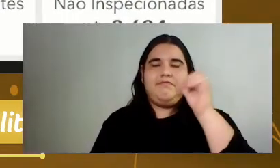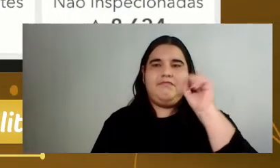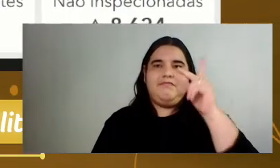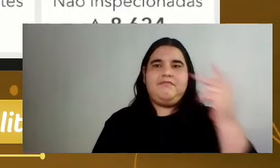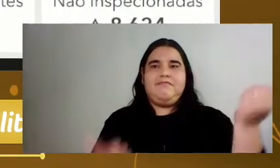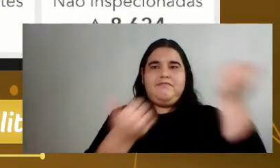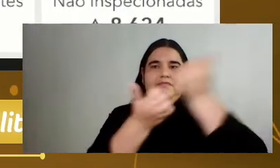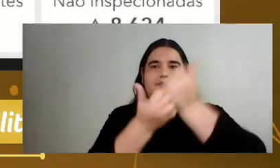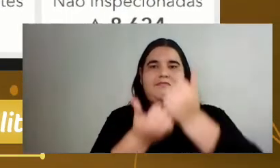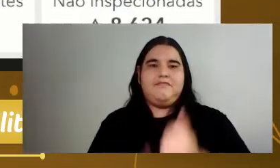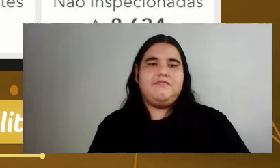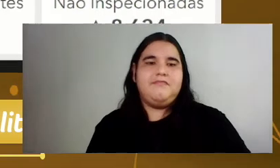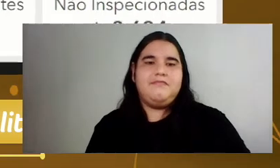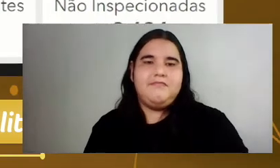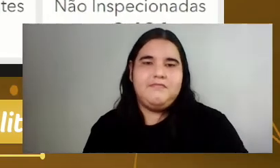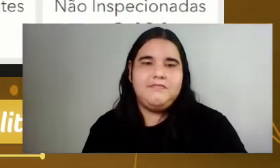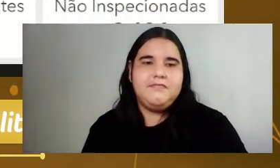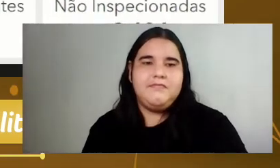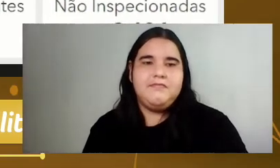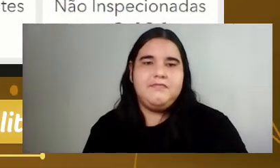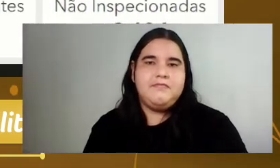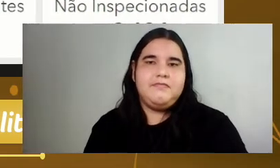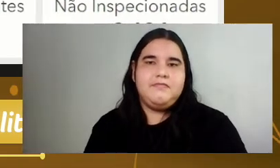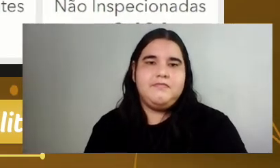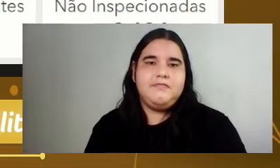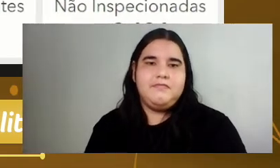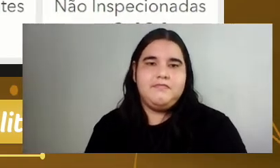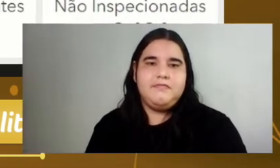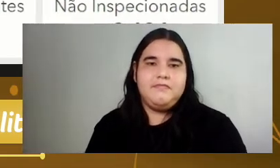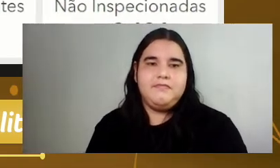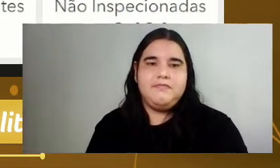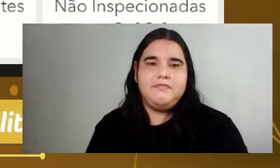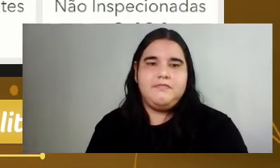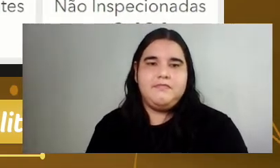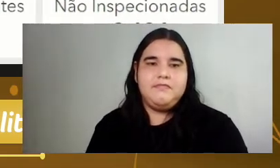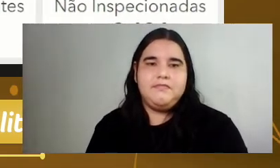Pronto, aqui. Podemos pegar um exemplo, um novo exemplo aqui, por